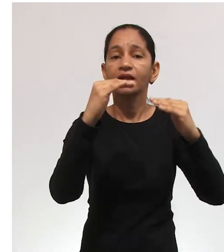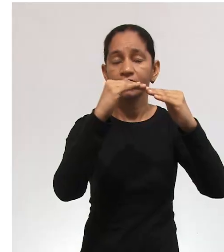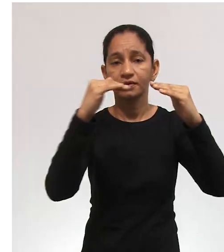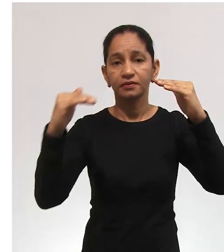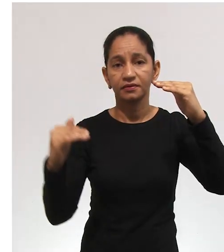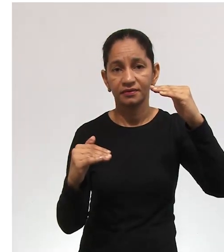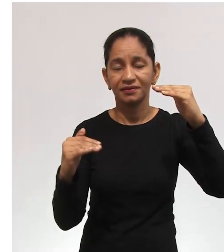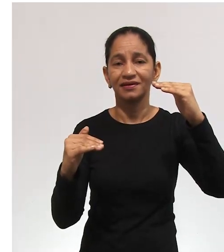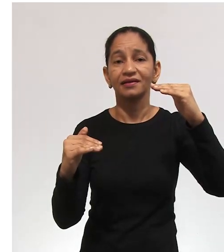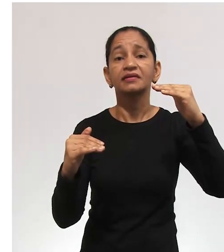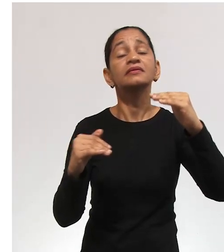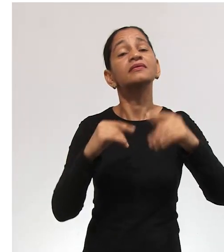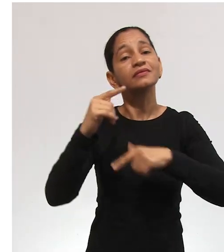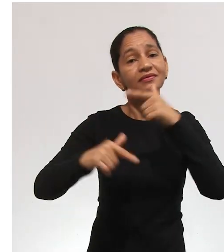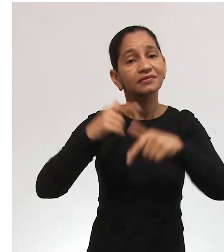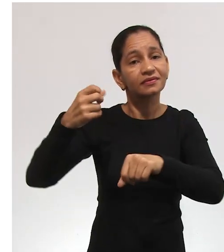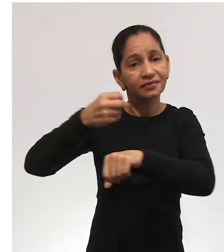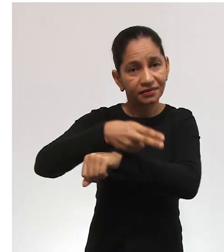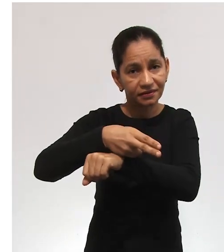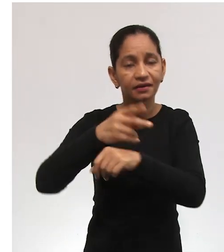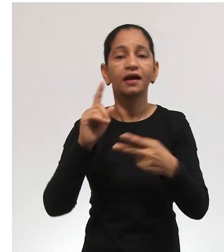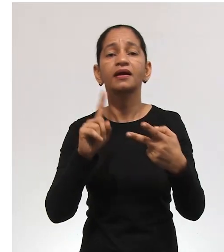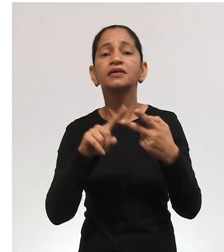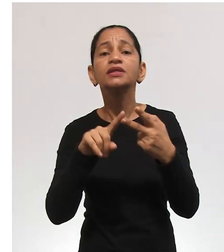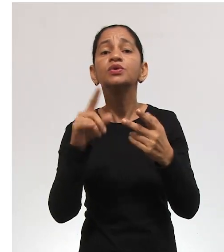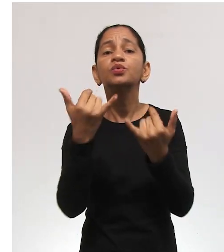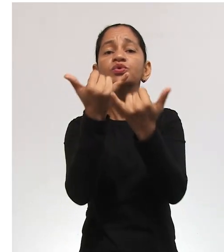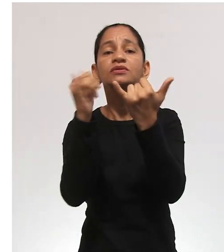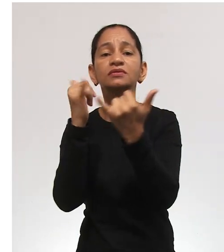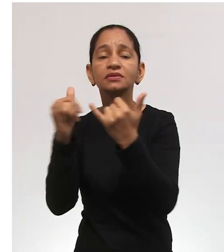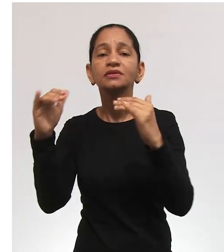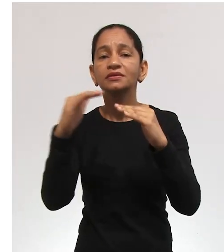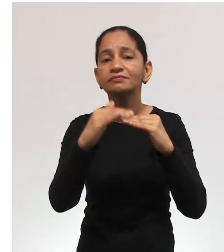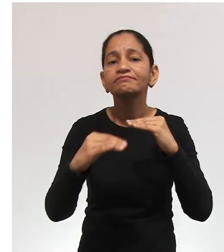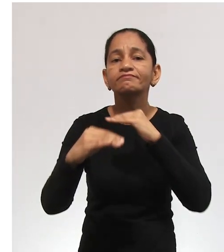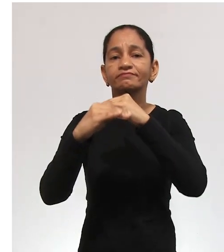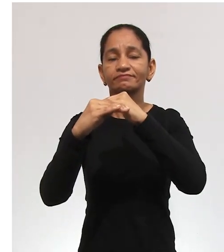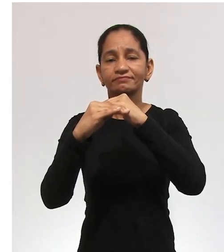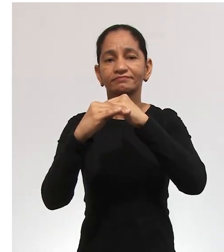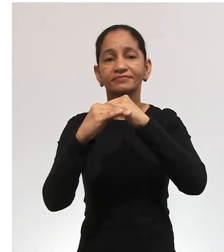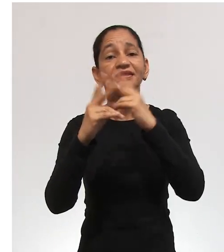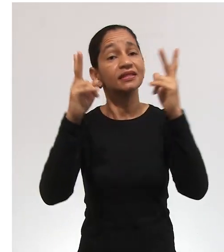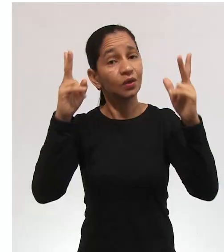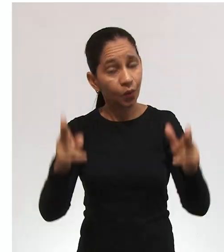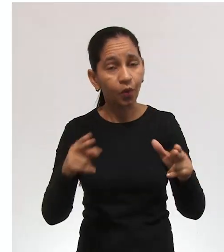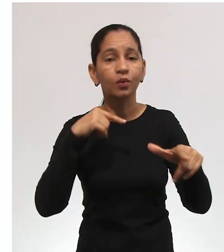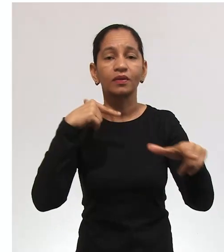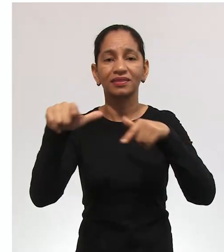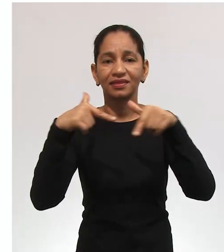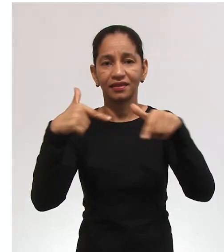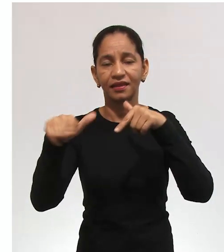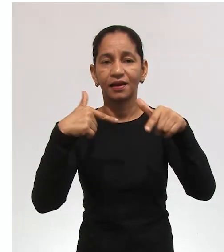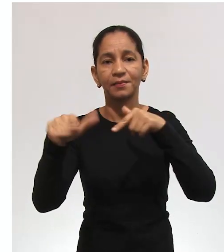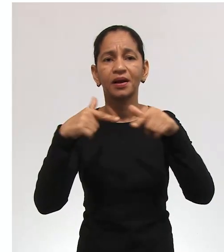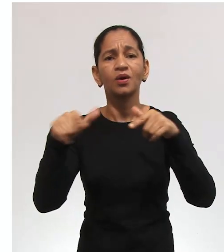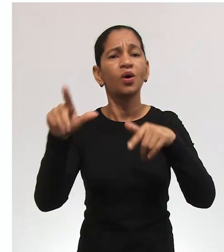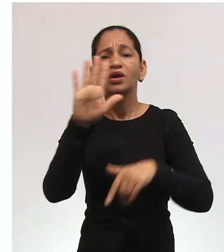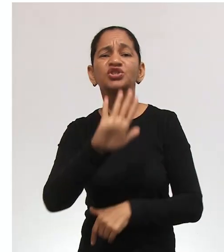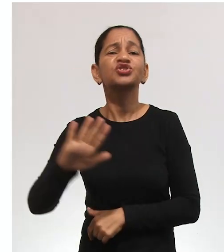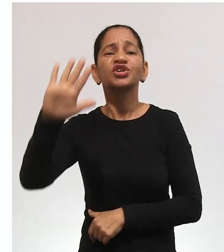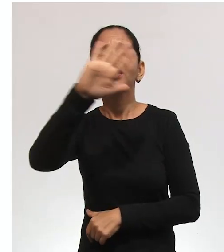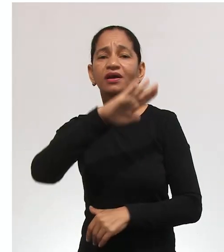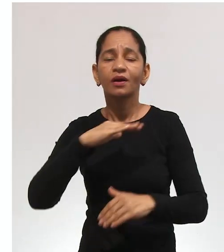de empregados, e os assemelhados, que são os trabalhadores em